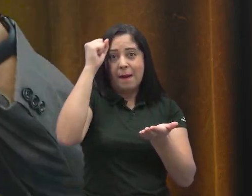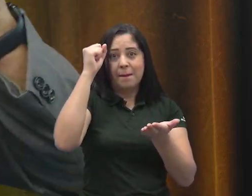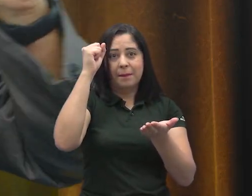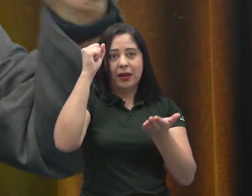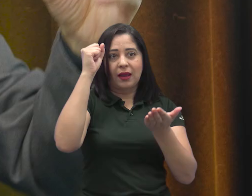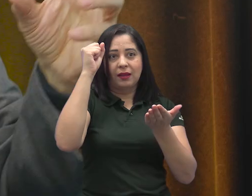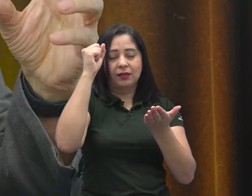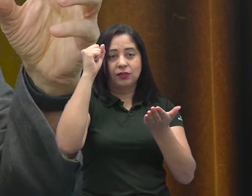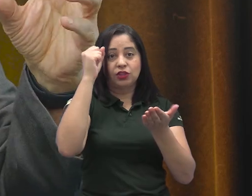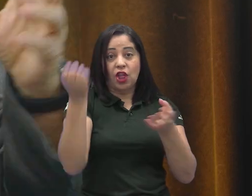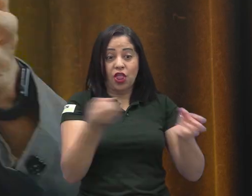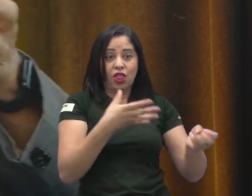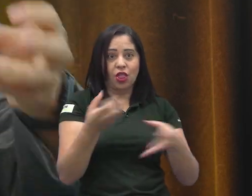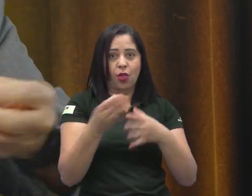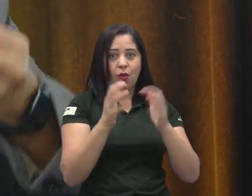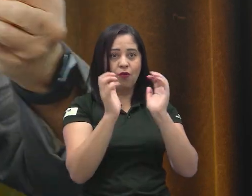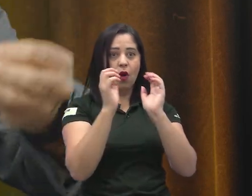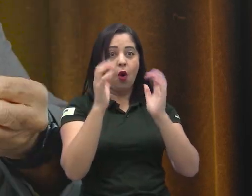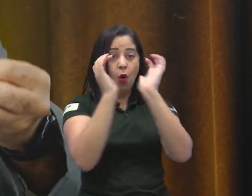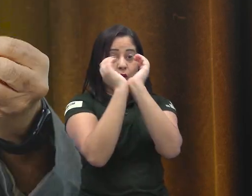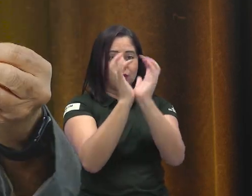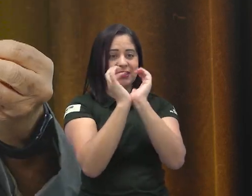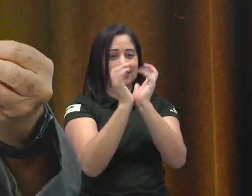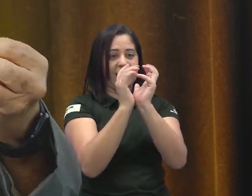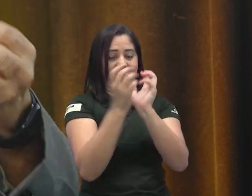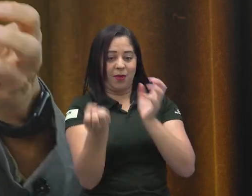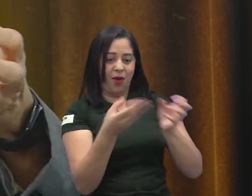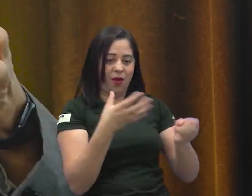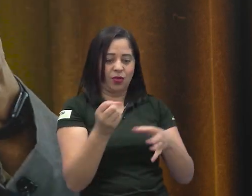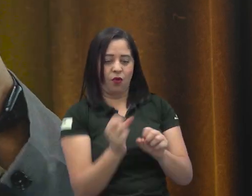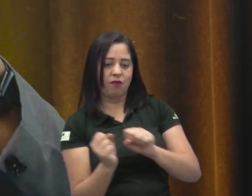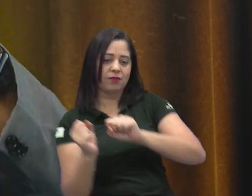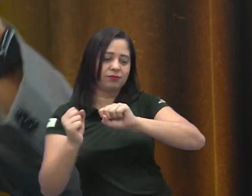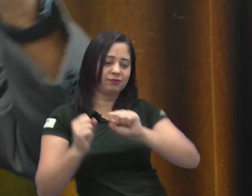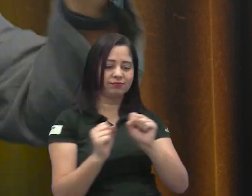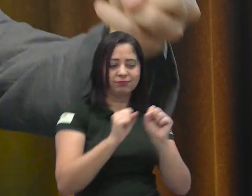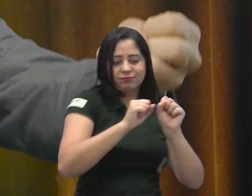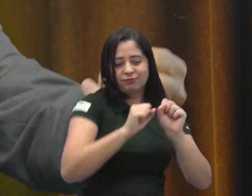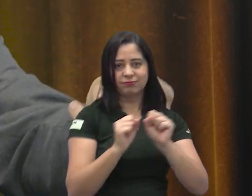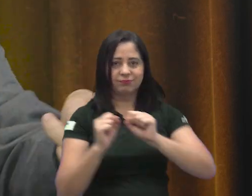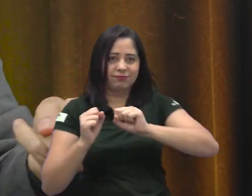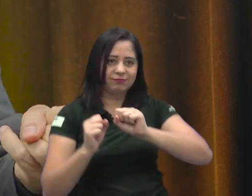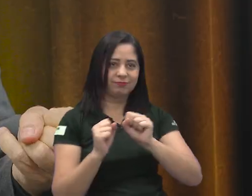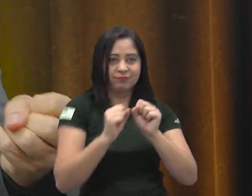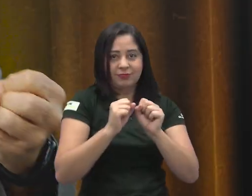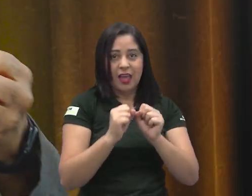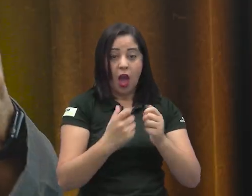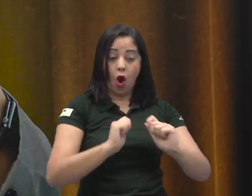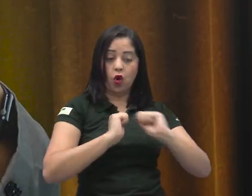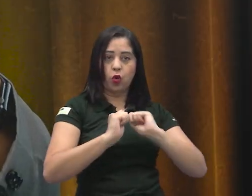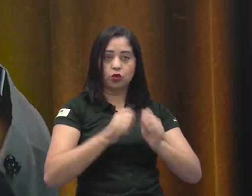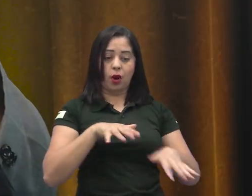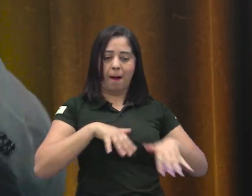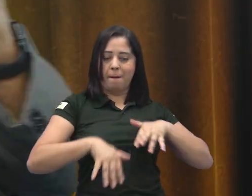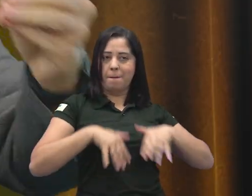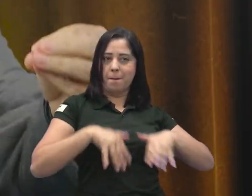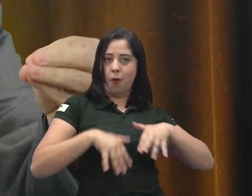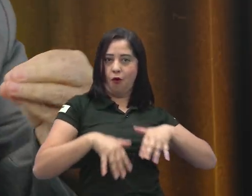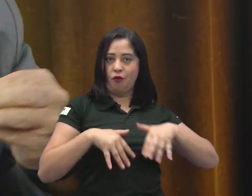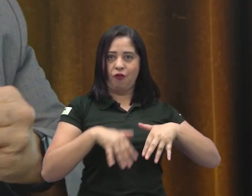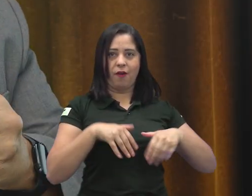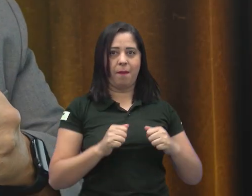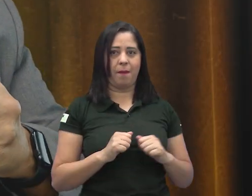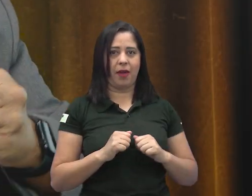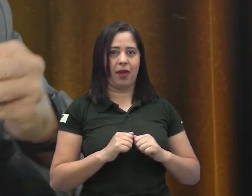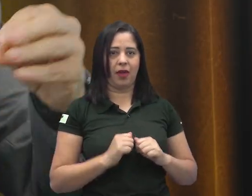está ativando a área do cérebro. Ele está aprendendo, né? Ele tem que coordenar o cerebelo, tem que coordenar os núcleos da base, tem que ativar o